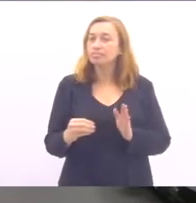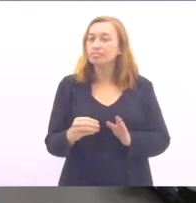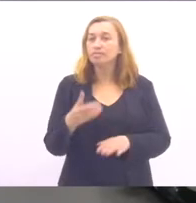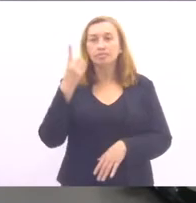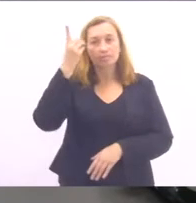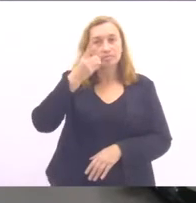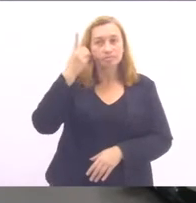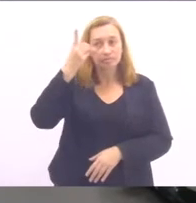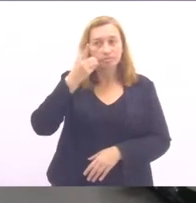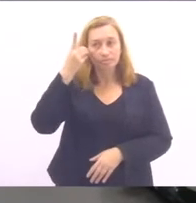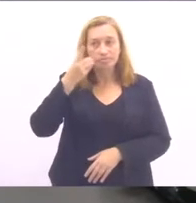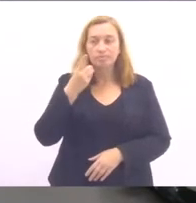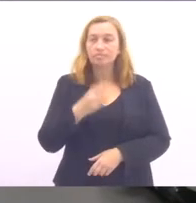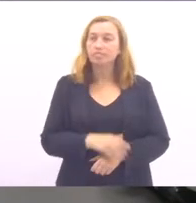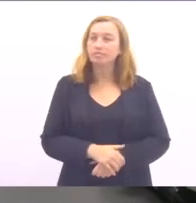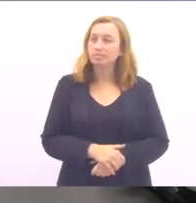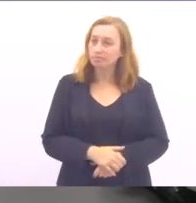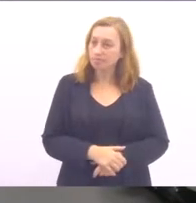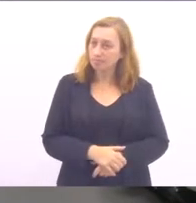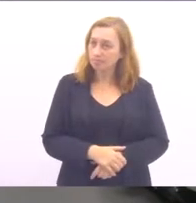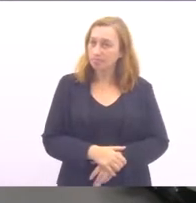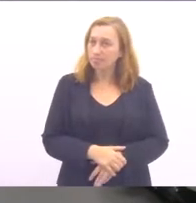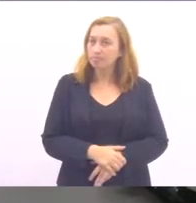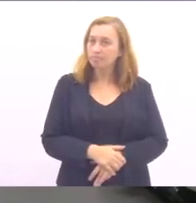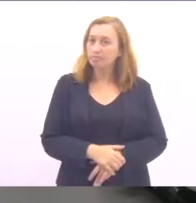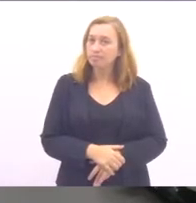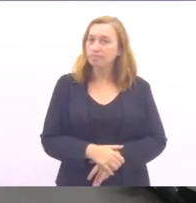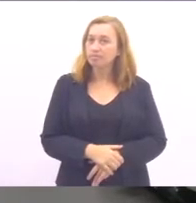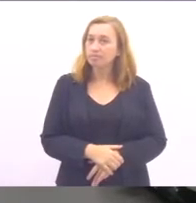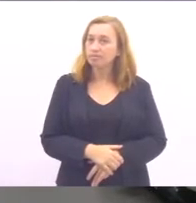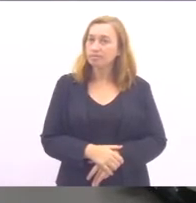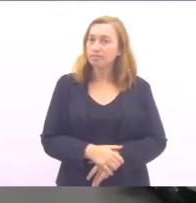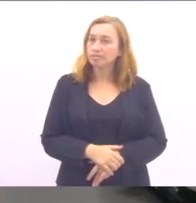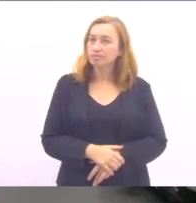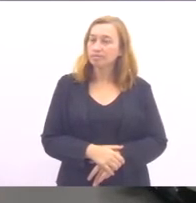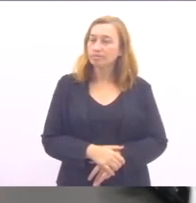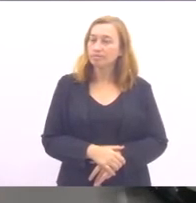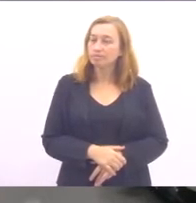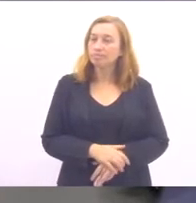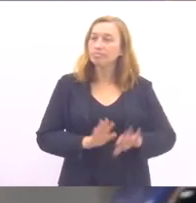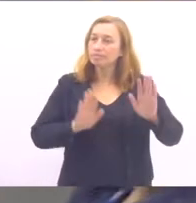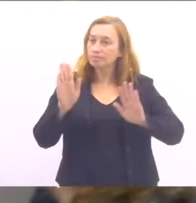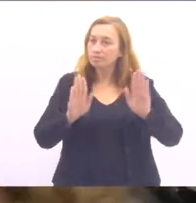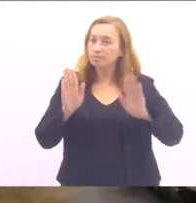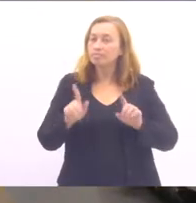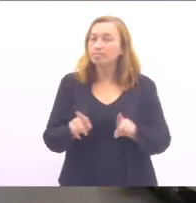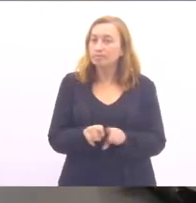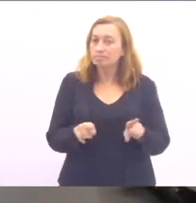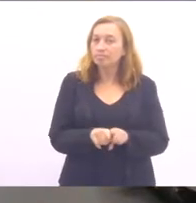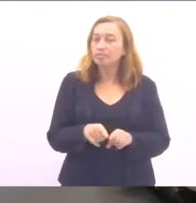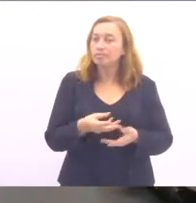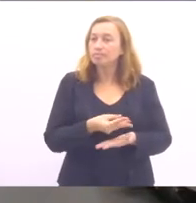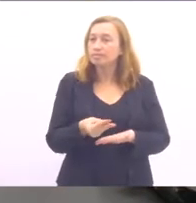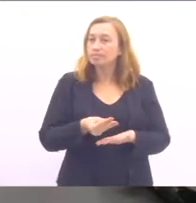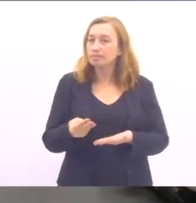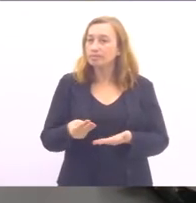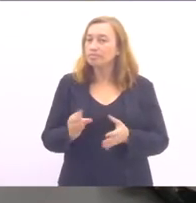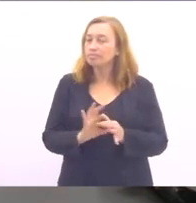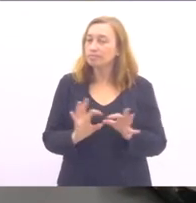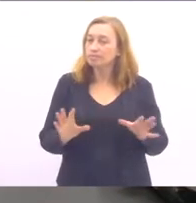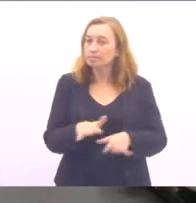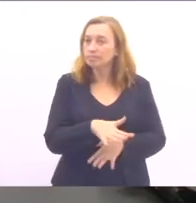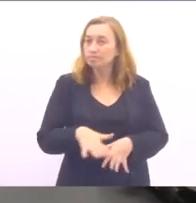sim. Nós fizemos uma modernização nele, estamos soltando as fases de licitação também. Já liberamos uma área